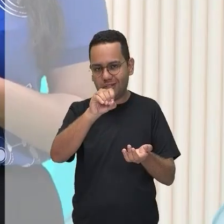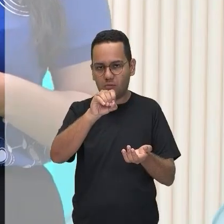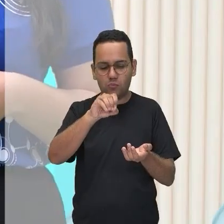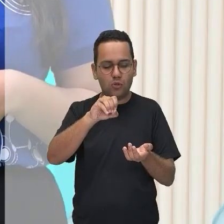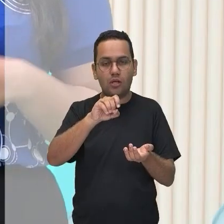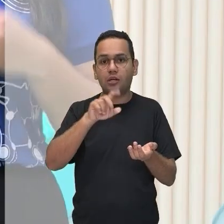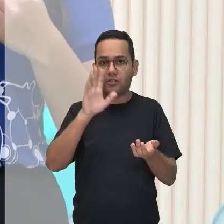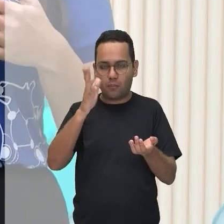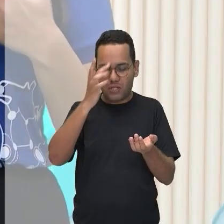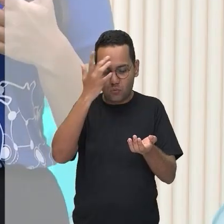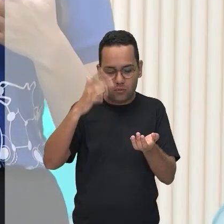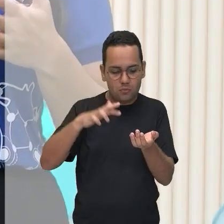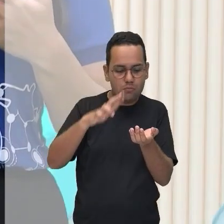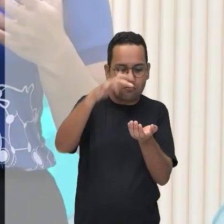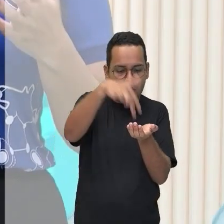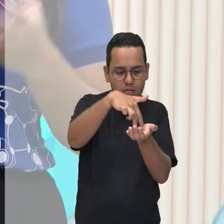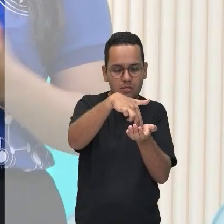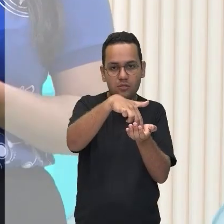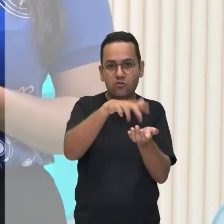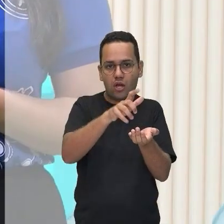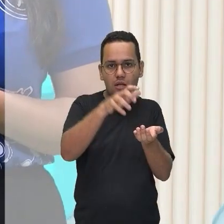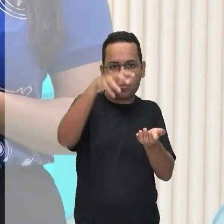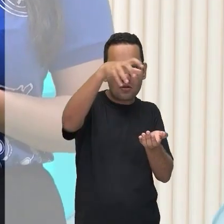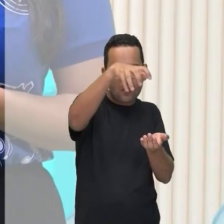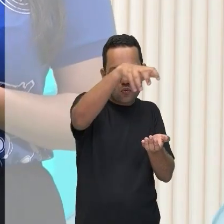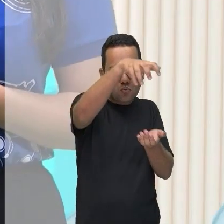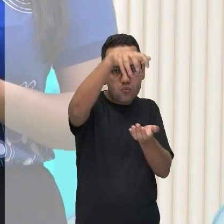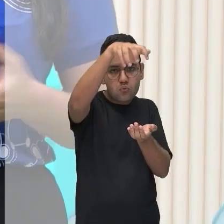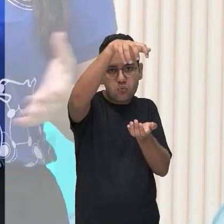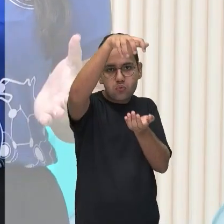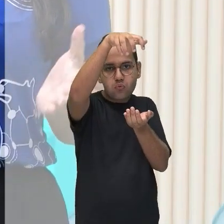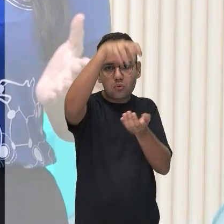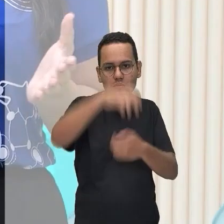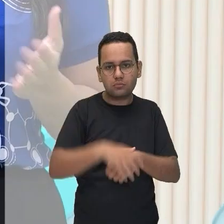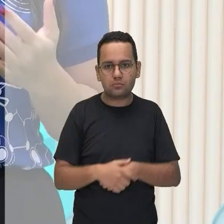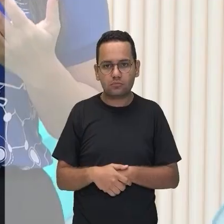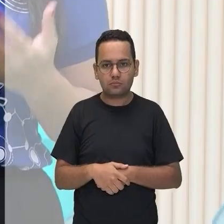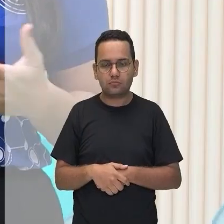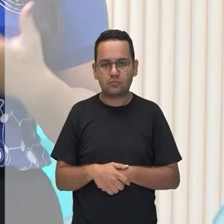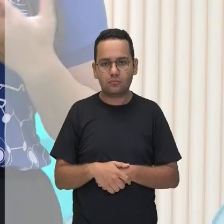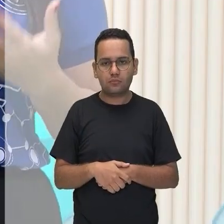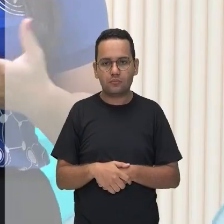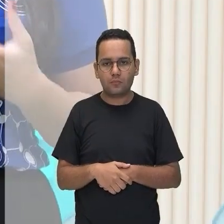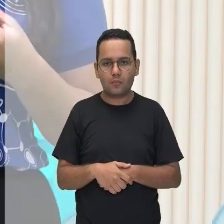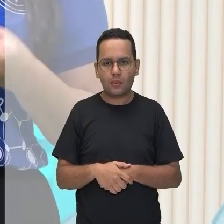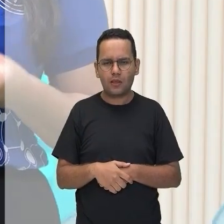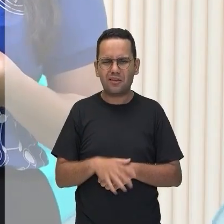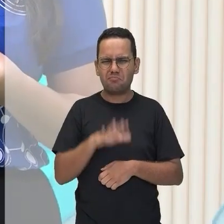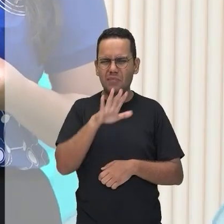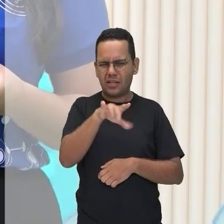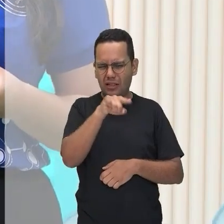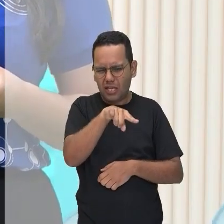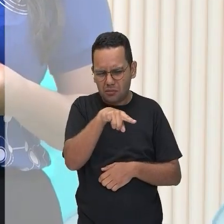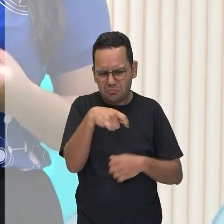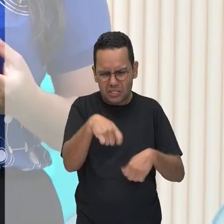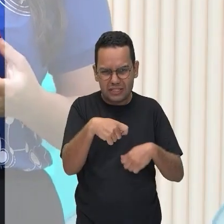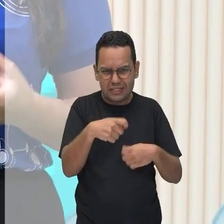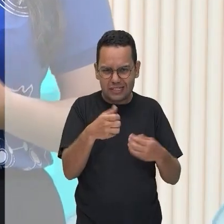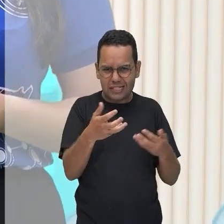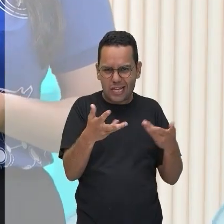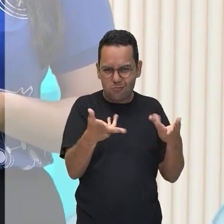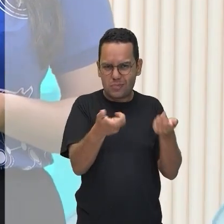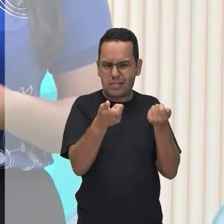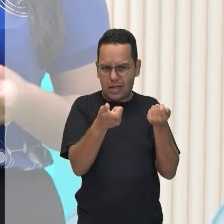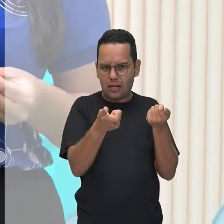balão, ali pelo balão, né, de ar quente. Você não precisa de ter nenhuma habilidade física trabalhada ali